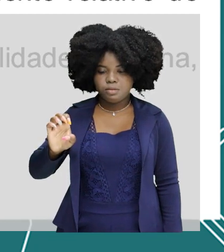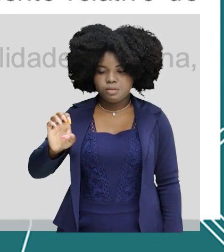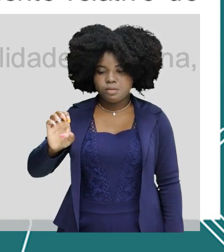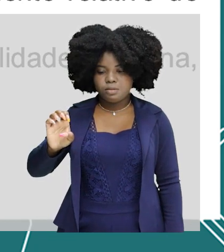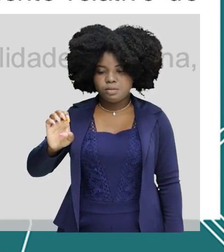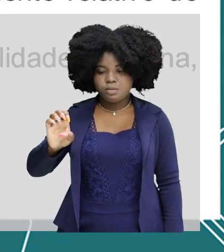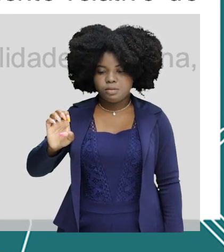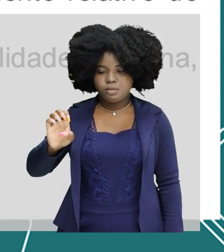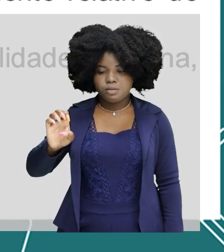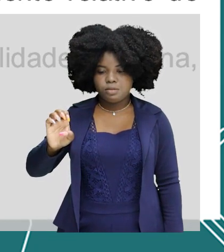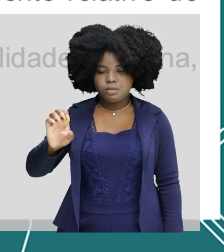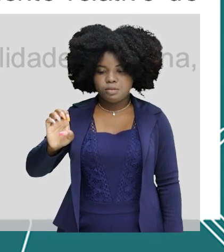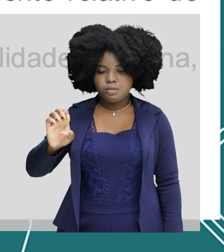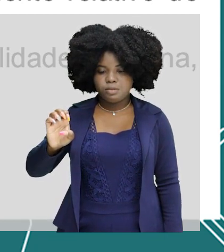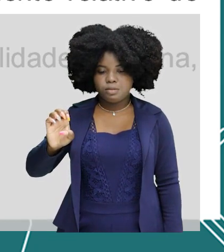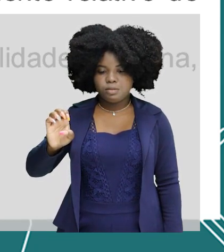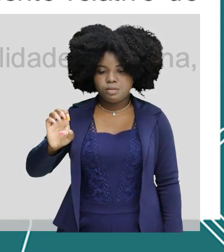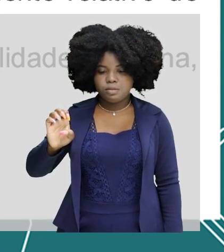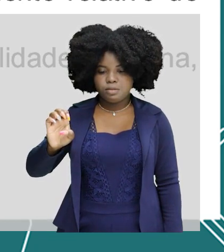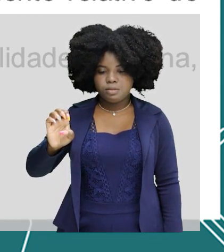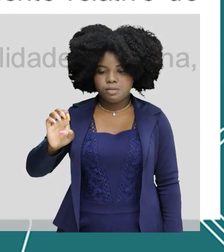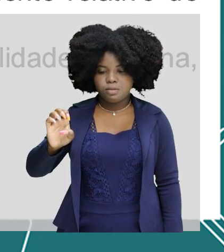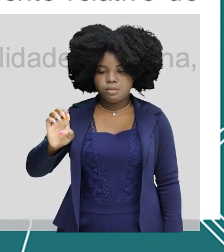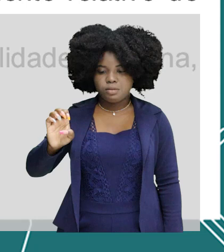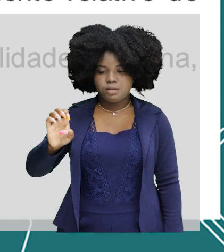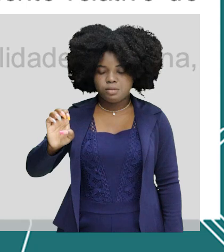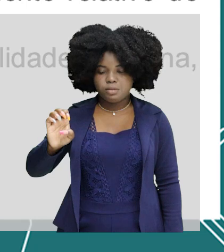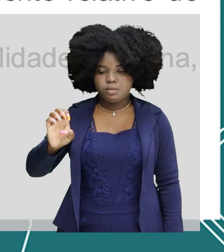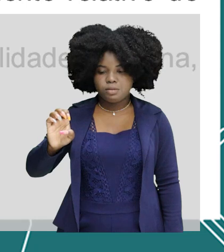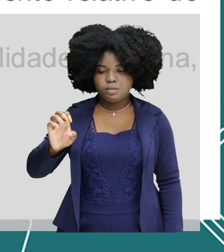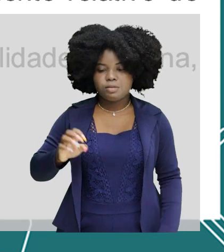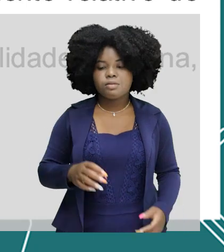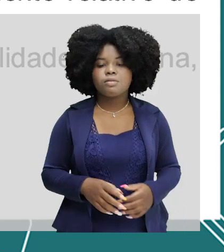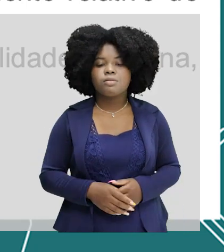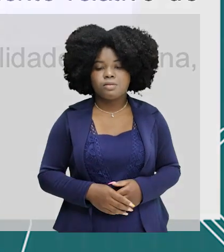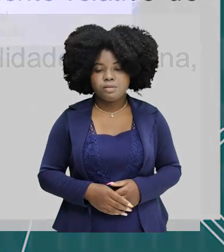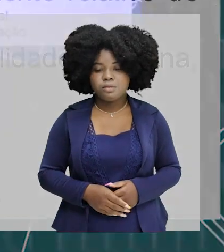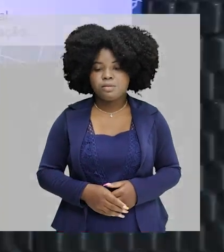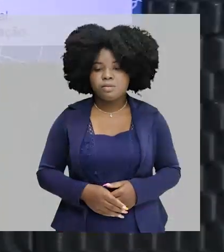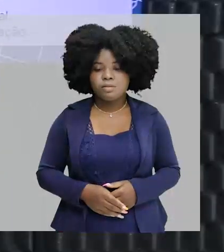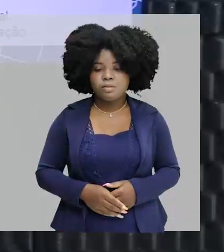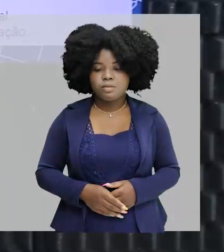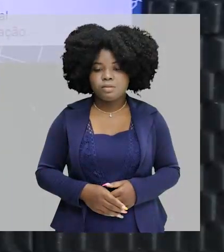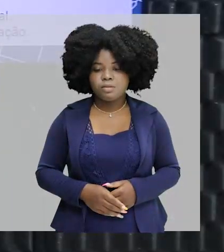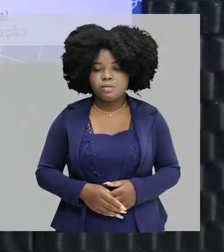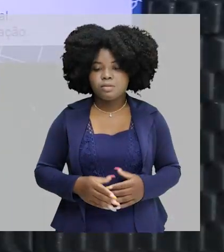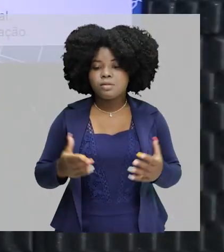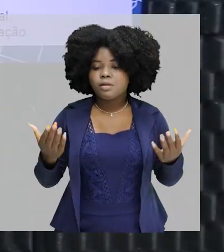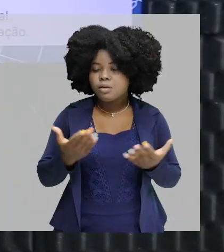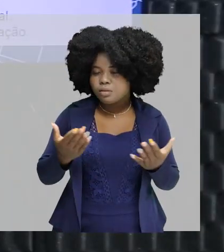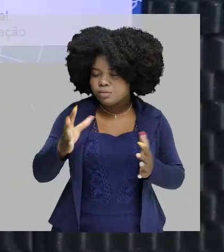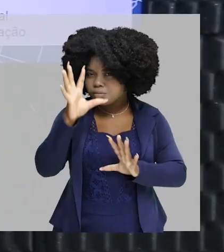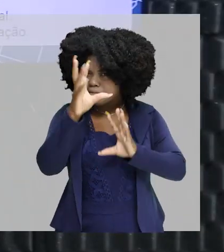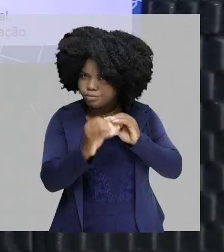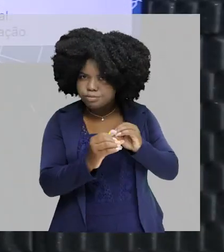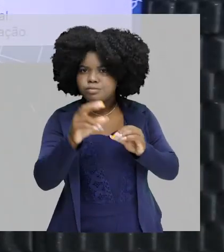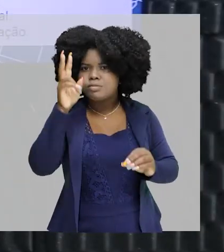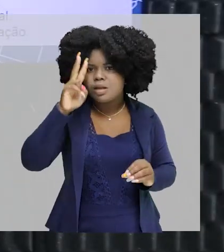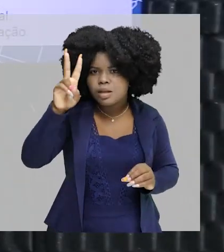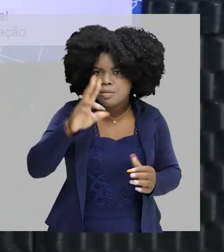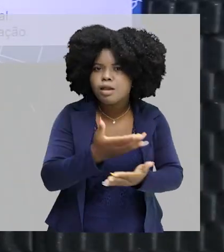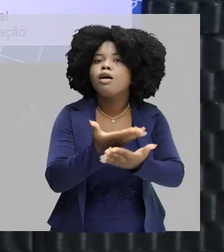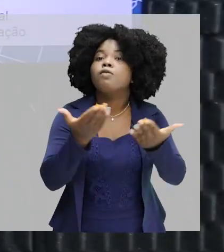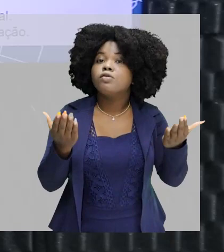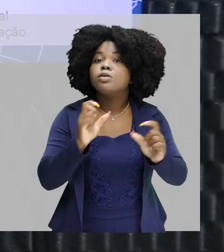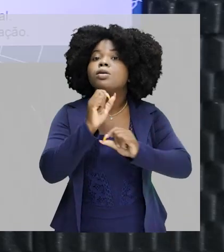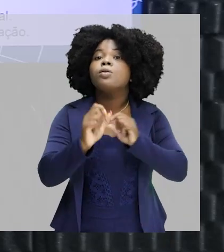o número de nascimentos e o número de mortes de uma população. Vamos fazer aquele remember, né? Vamos dar aquela lembrada bacana